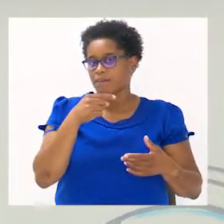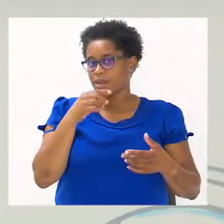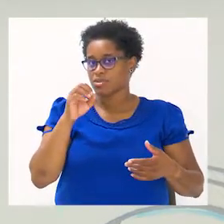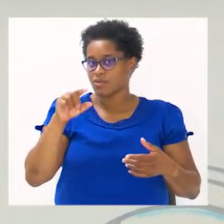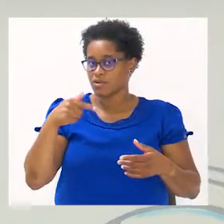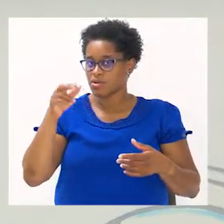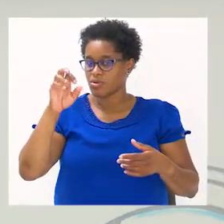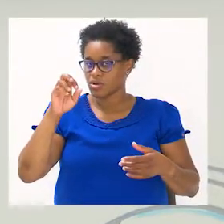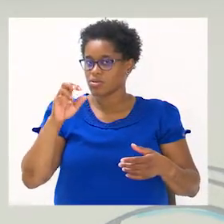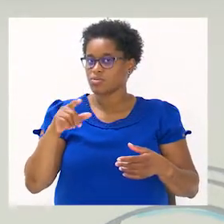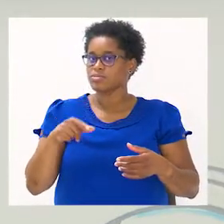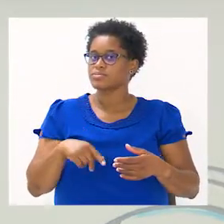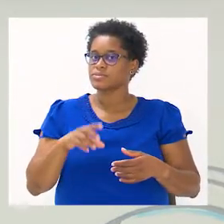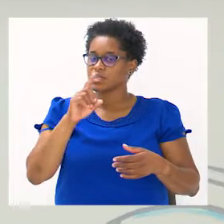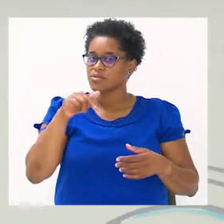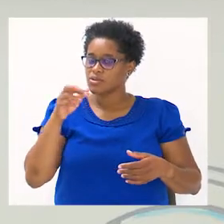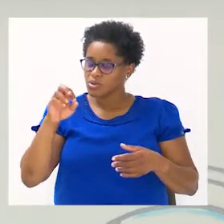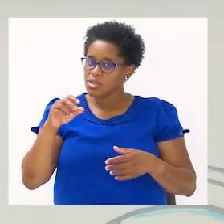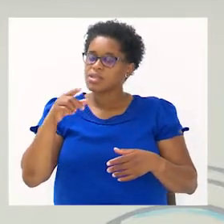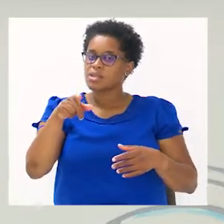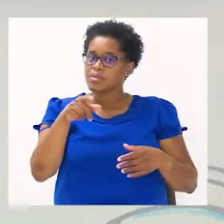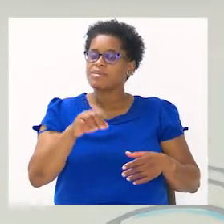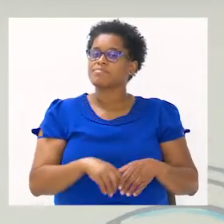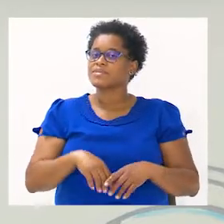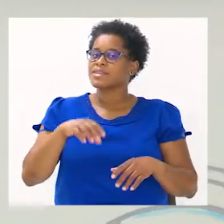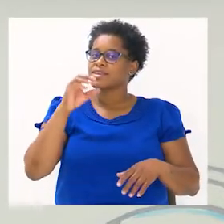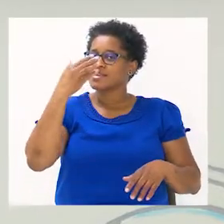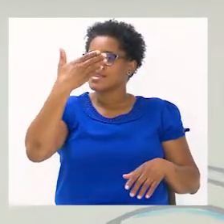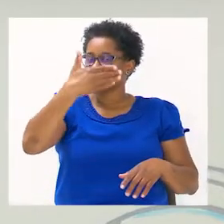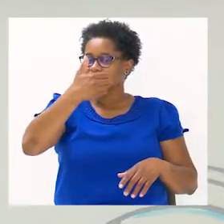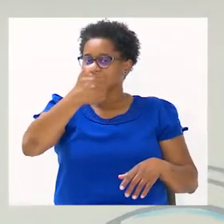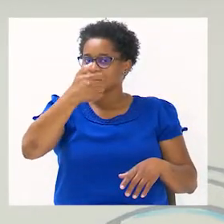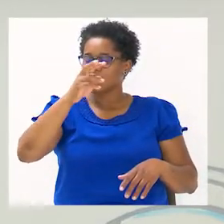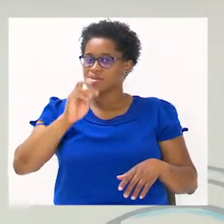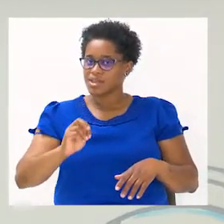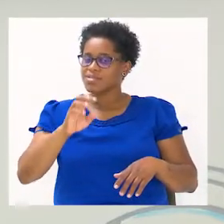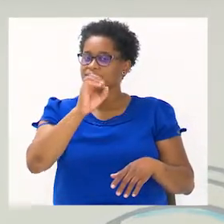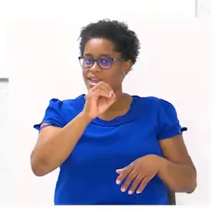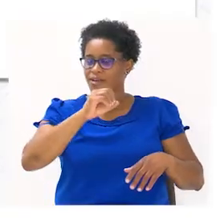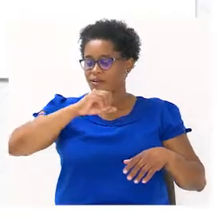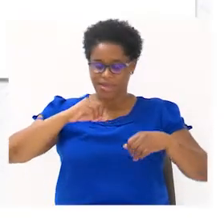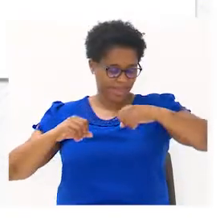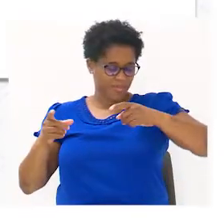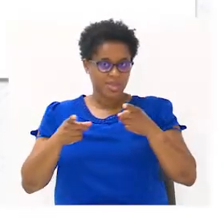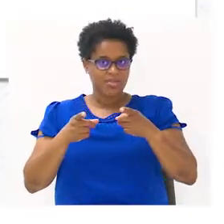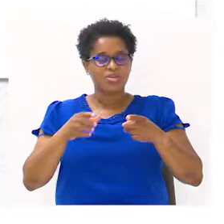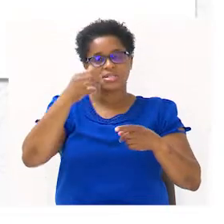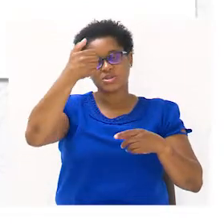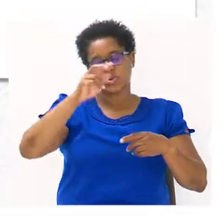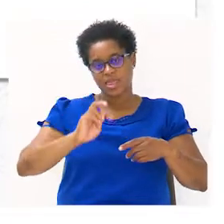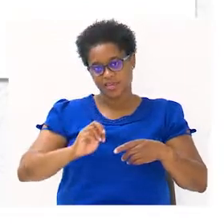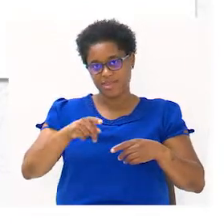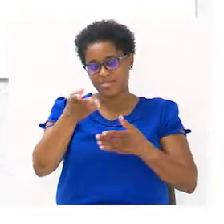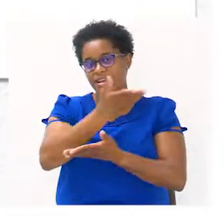positivo, 5/3, 0 é menor que 5/3, né? Por causa desta relação de ordem.